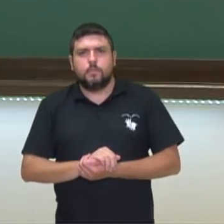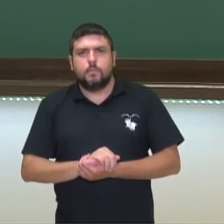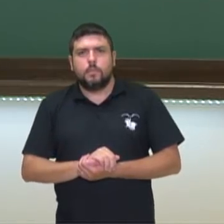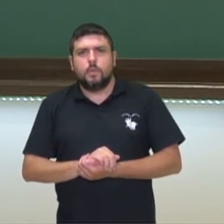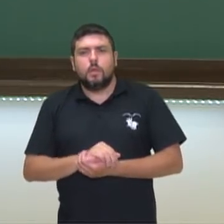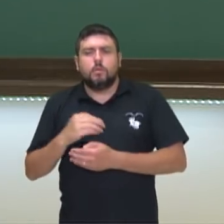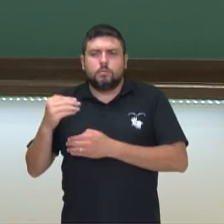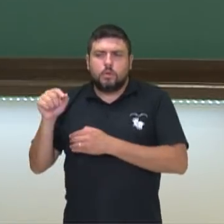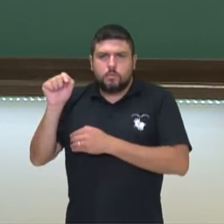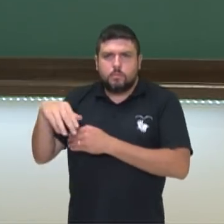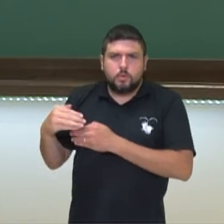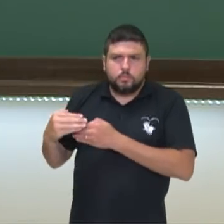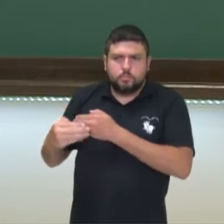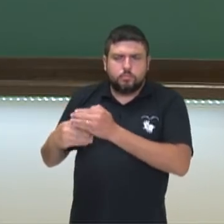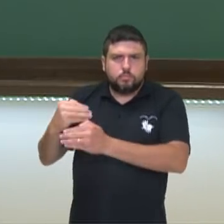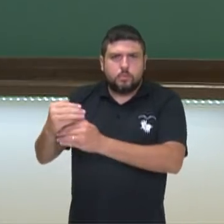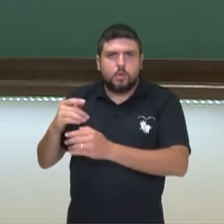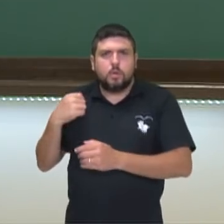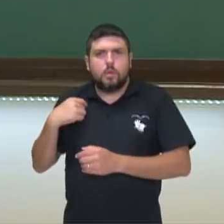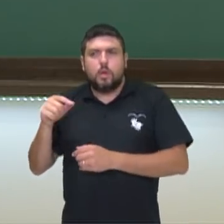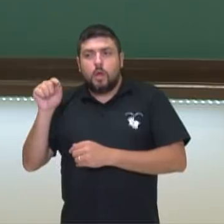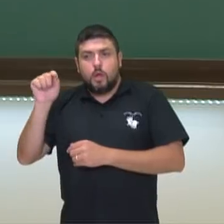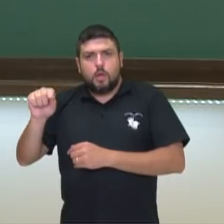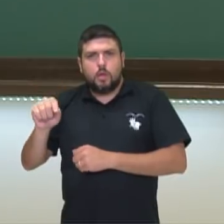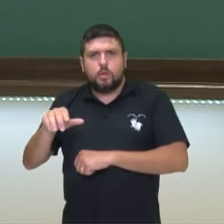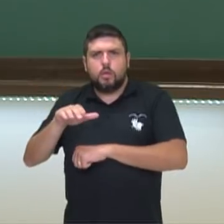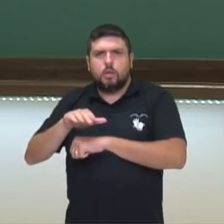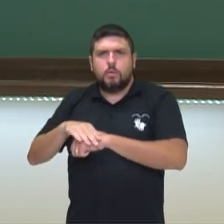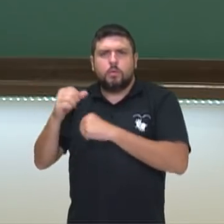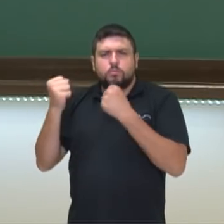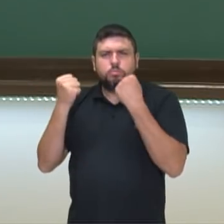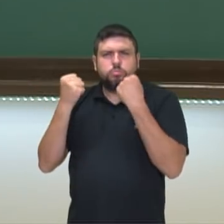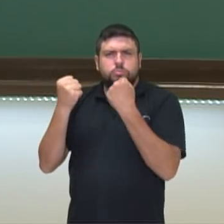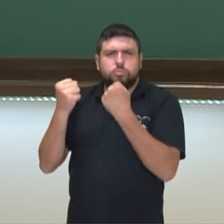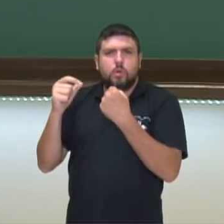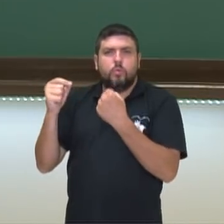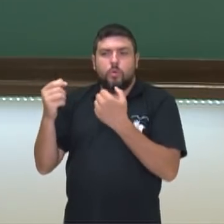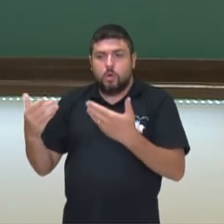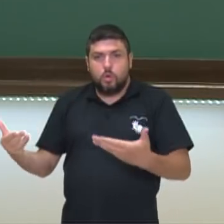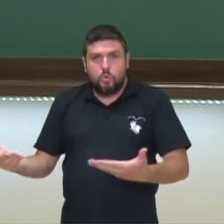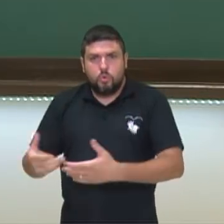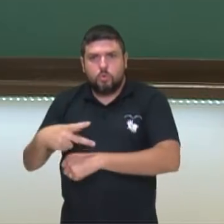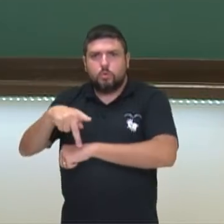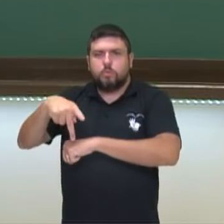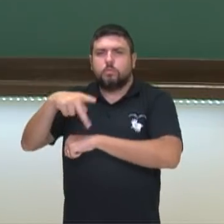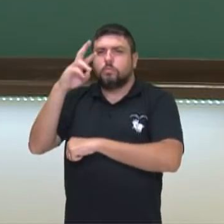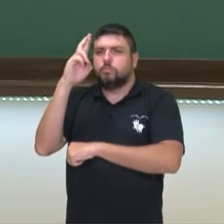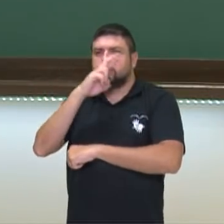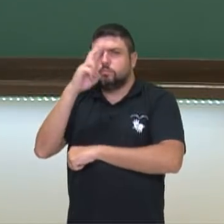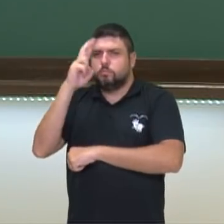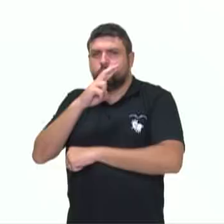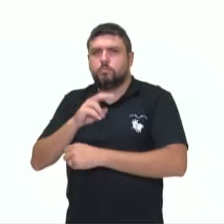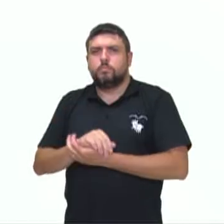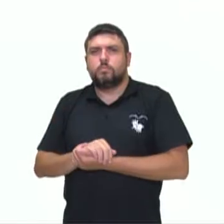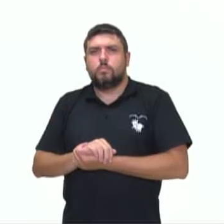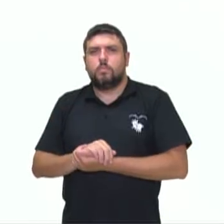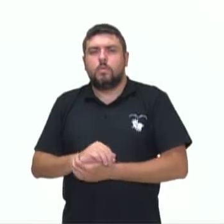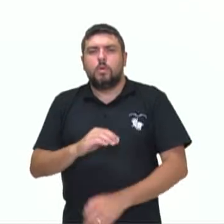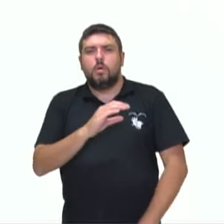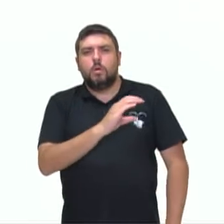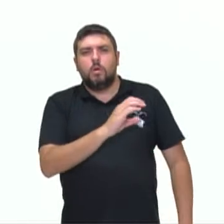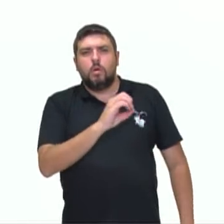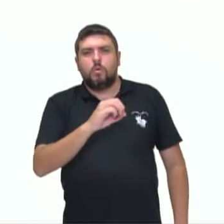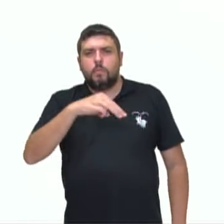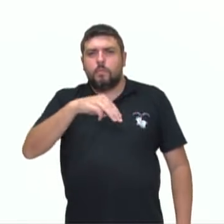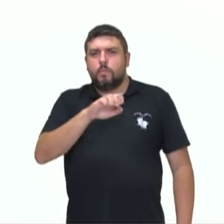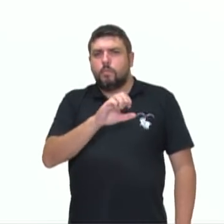Soviéticas, que tinha como potência maior naquele momento a atual Rússia, tá ok? Então, o Comecon ele foi criado